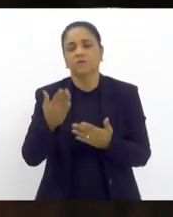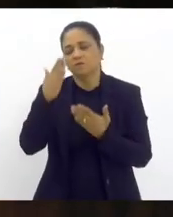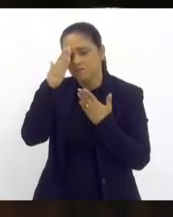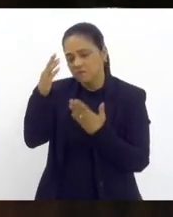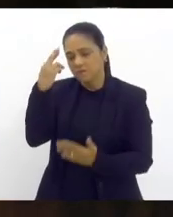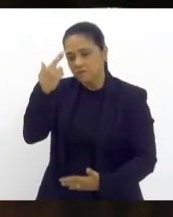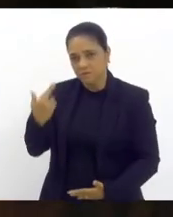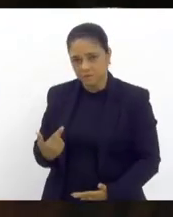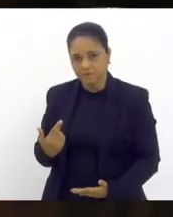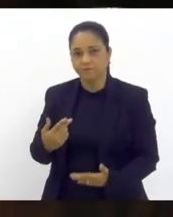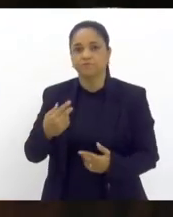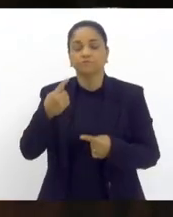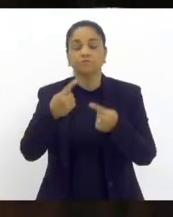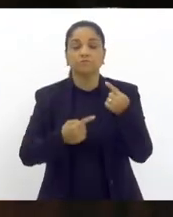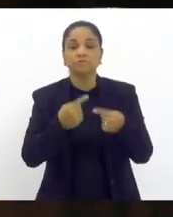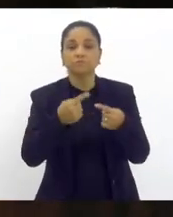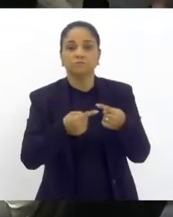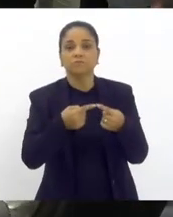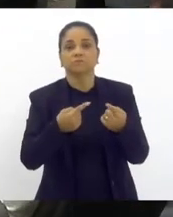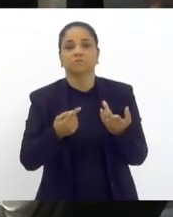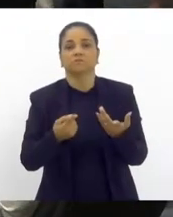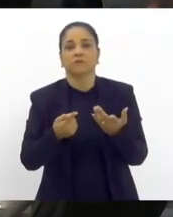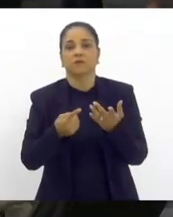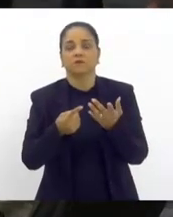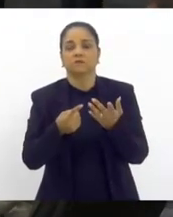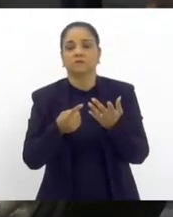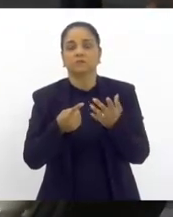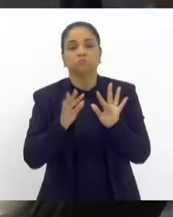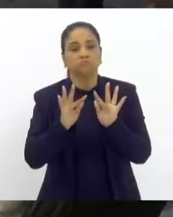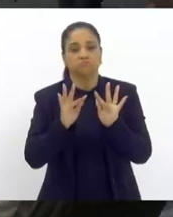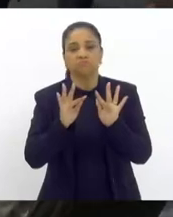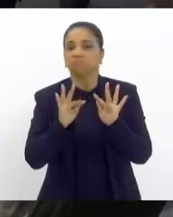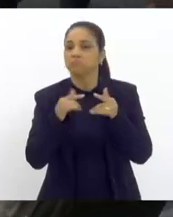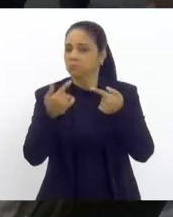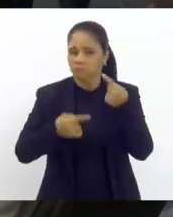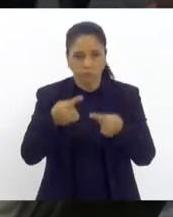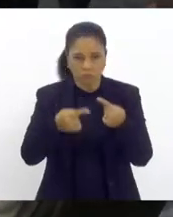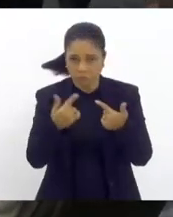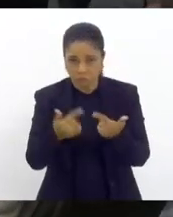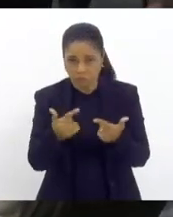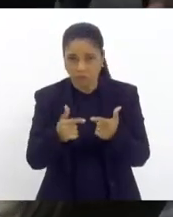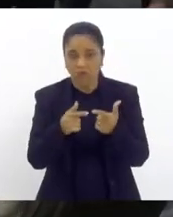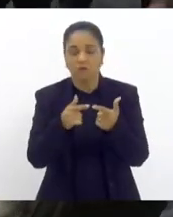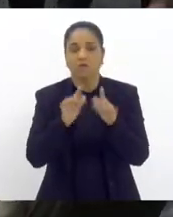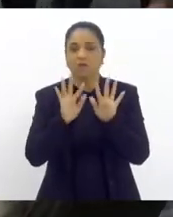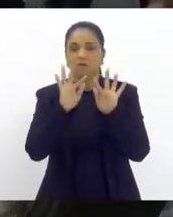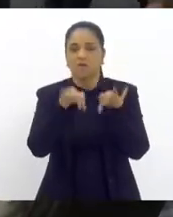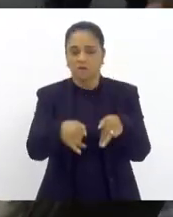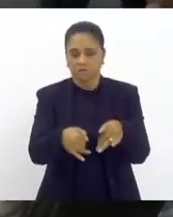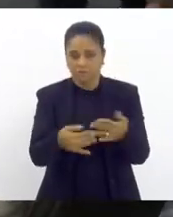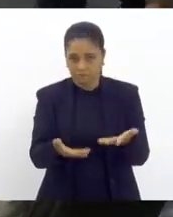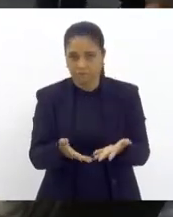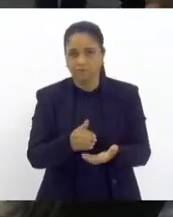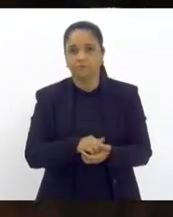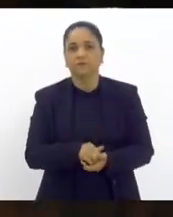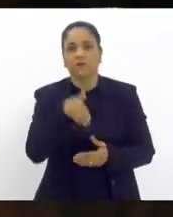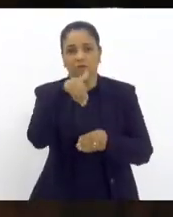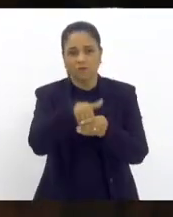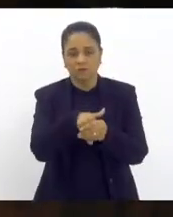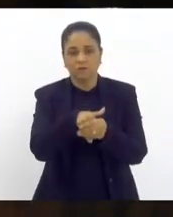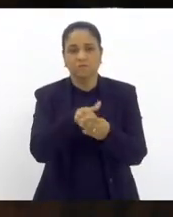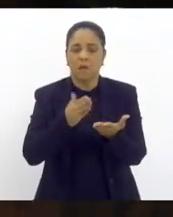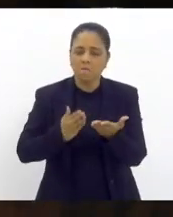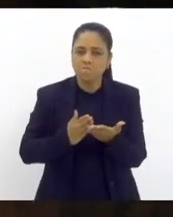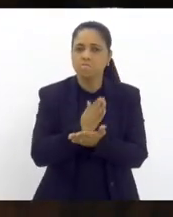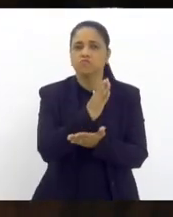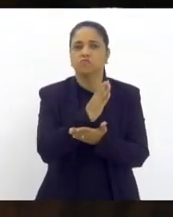Ainda em discussão. Não havendo mais quem queira discutir, encerrada a discussão. A presente